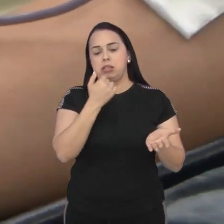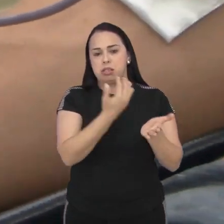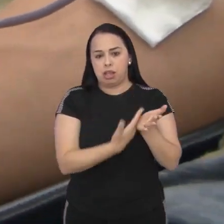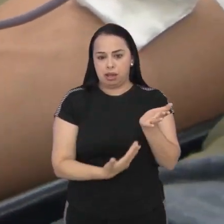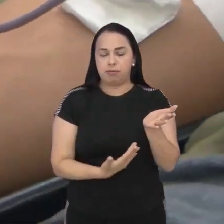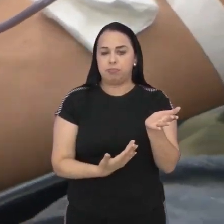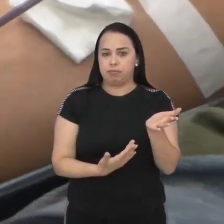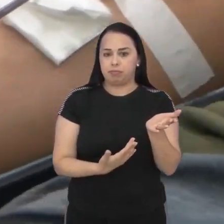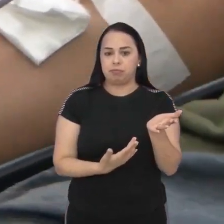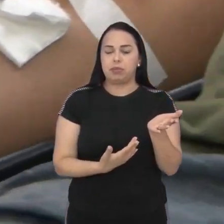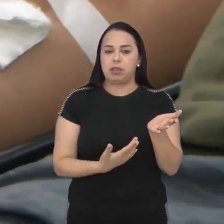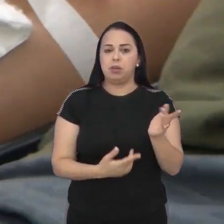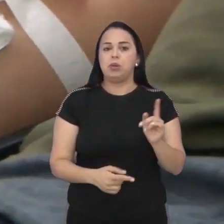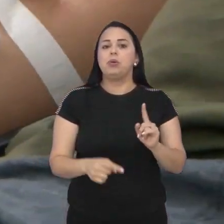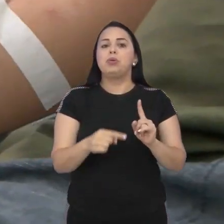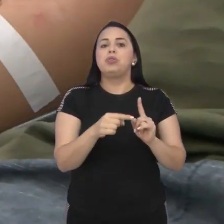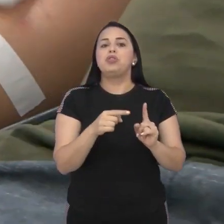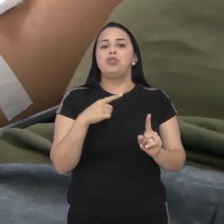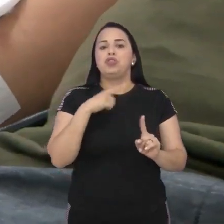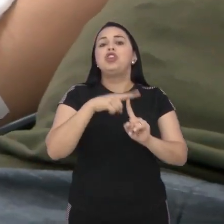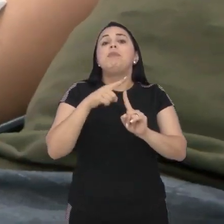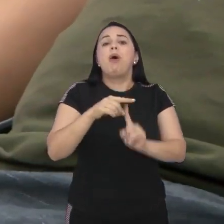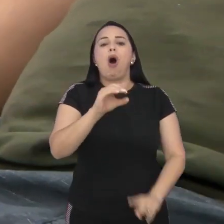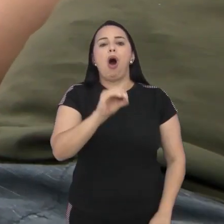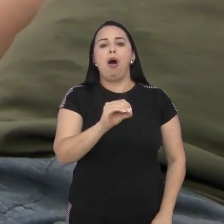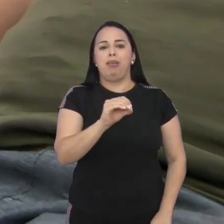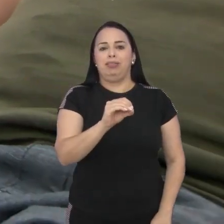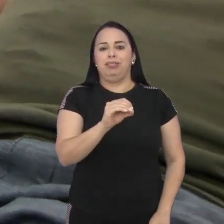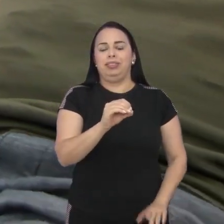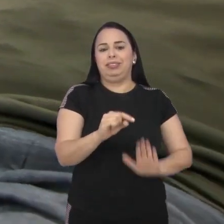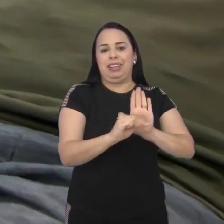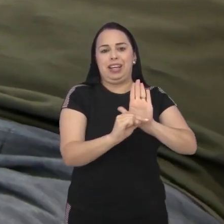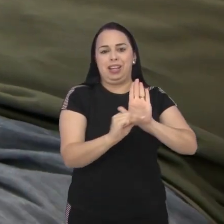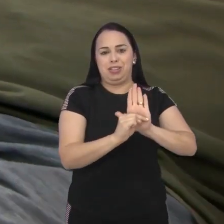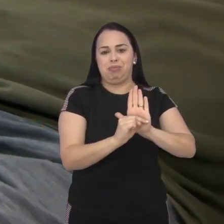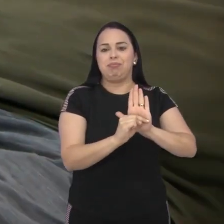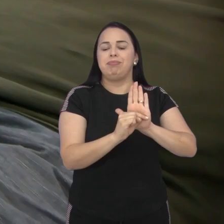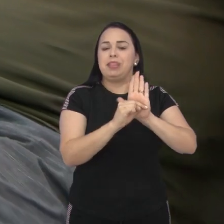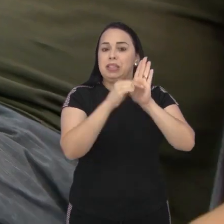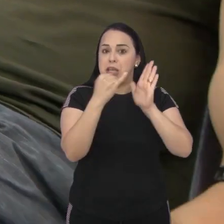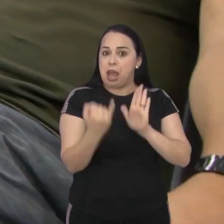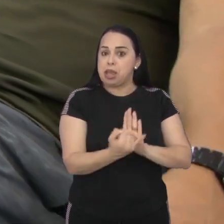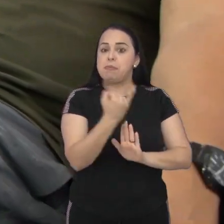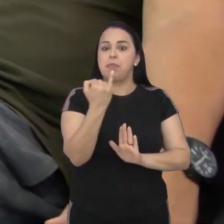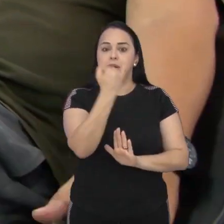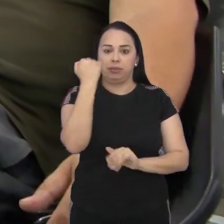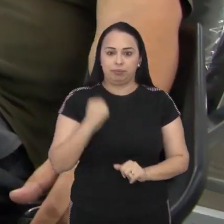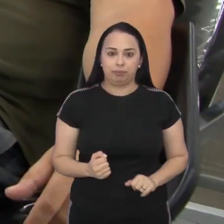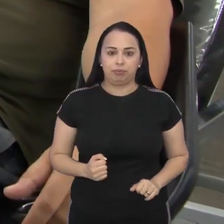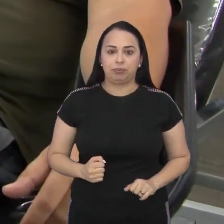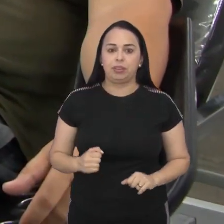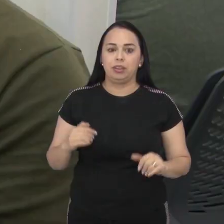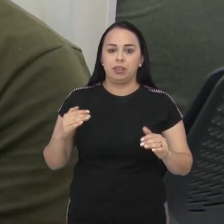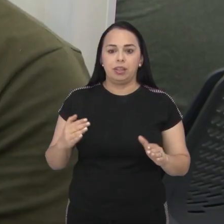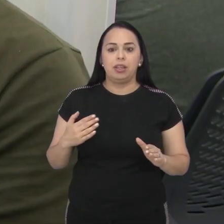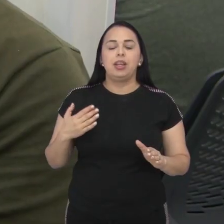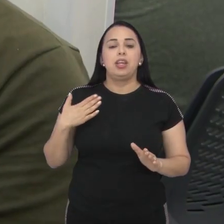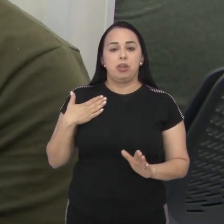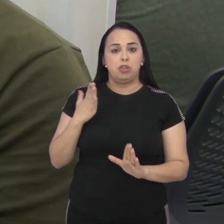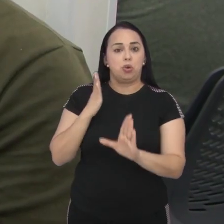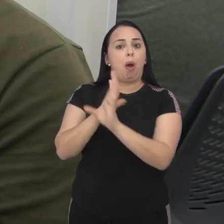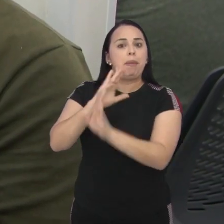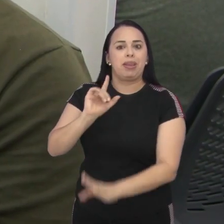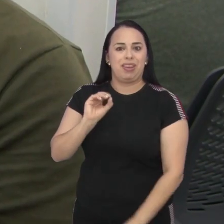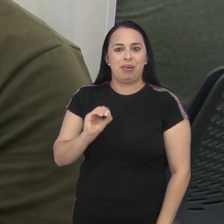para doar sangue. O sangue dele é do tipo O negativo, indispensável para a manutenção dos estoques. Assim